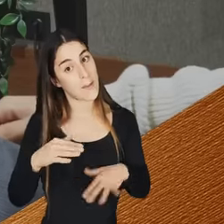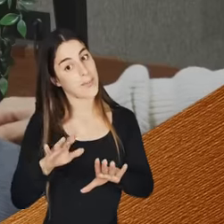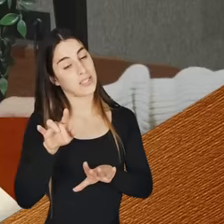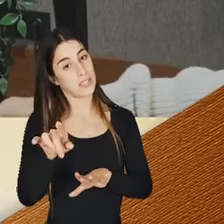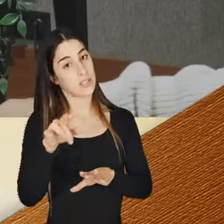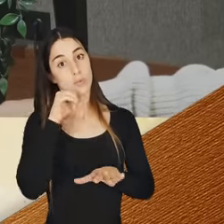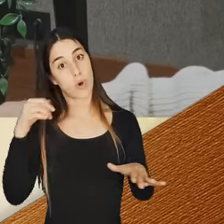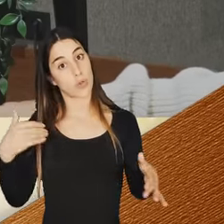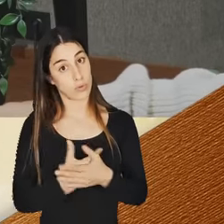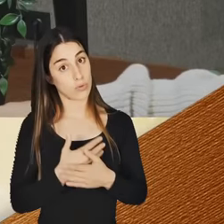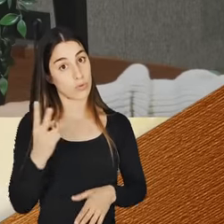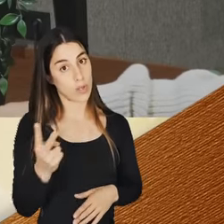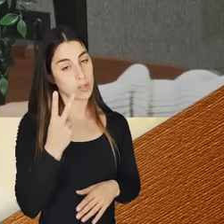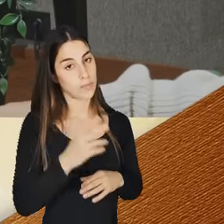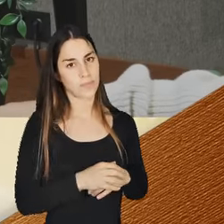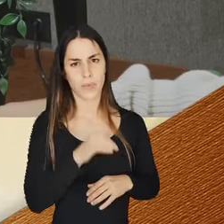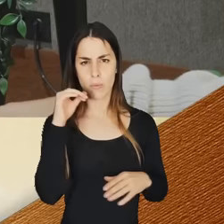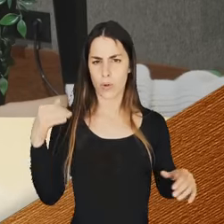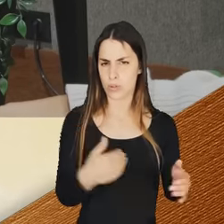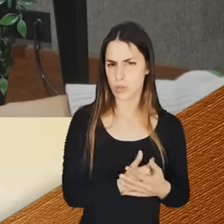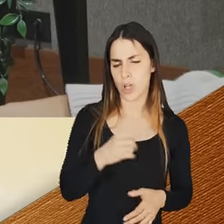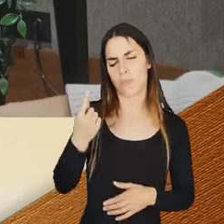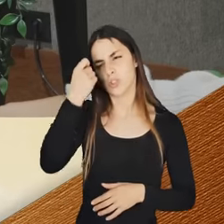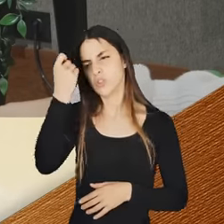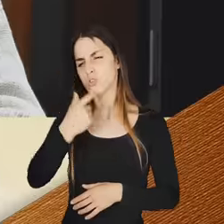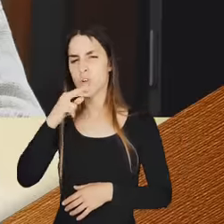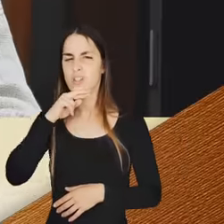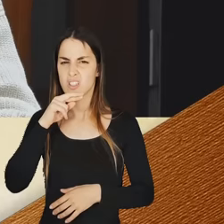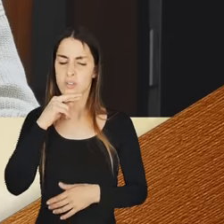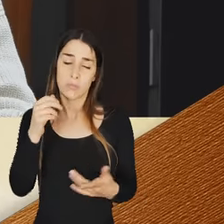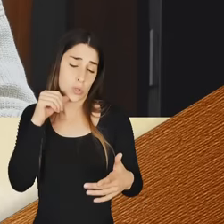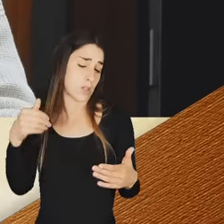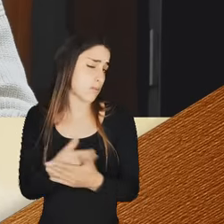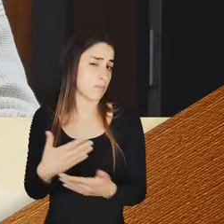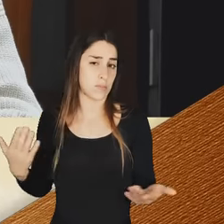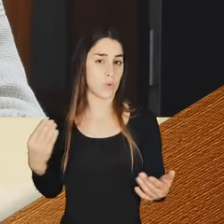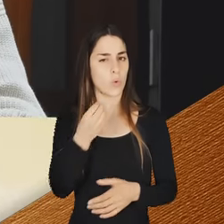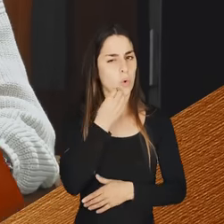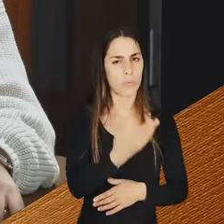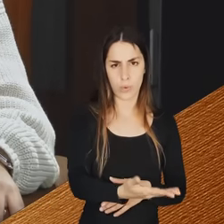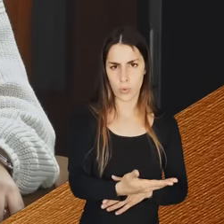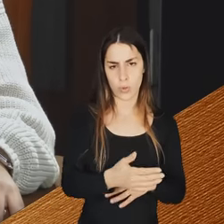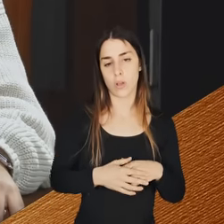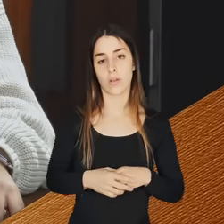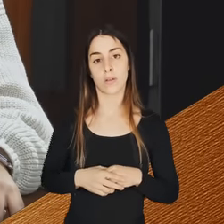Estão mortos? Mortos. Como assim mortos? É uma história muito triste. Conta. Morreram? Como?